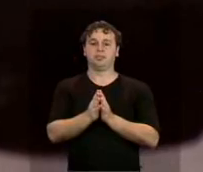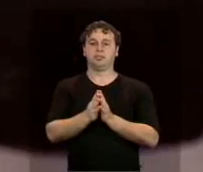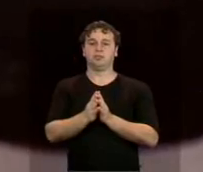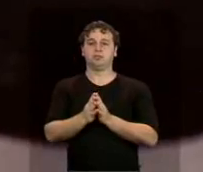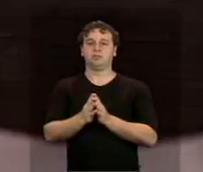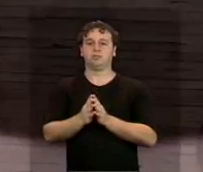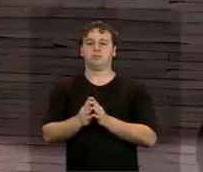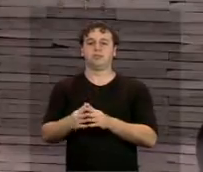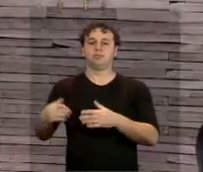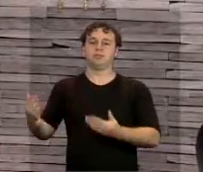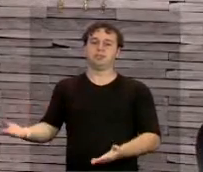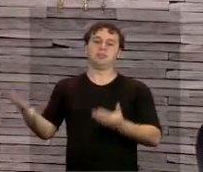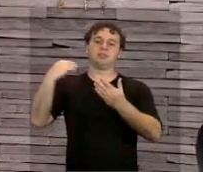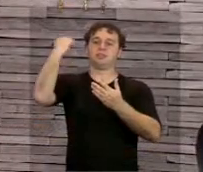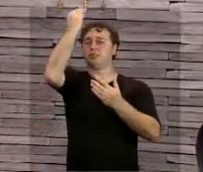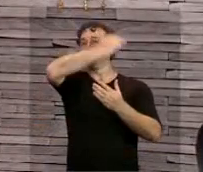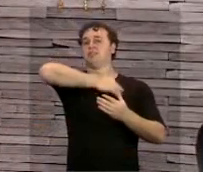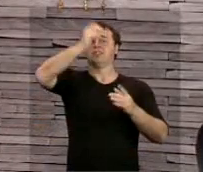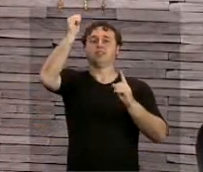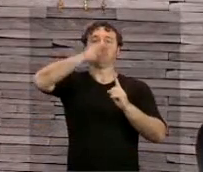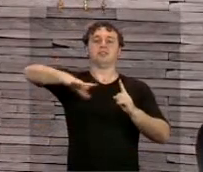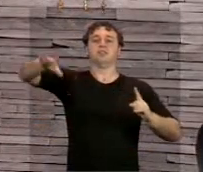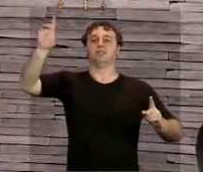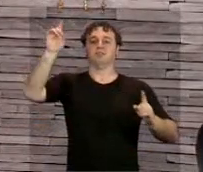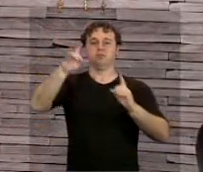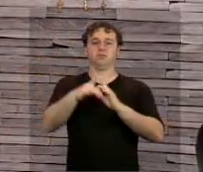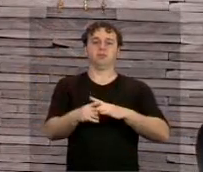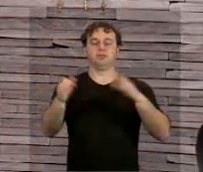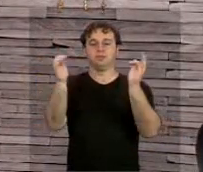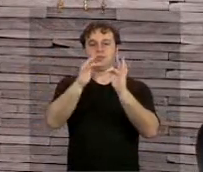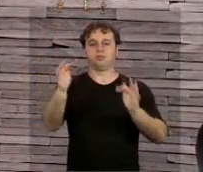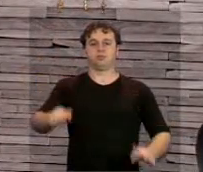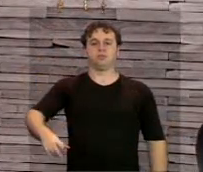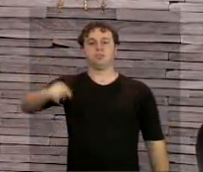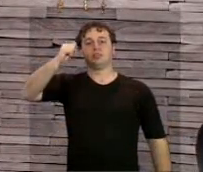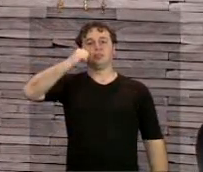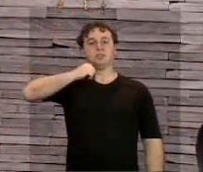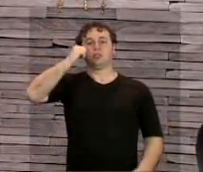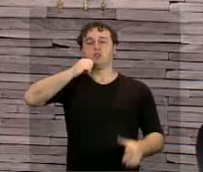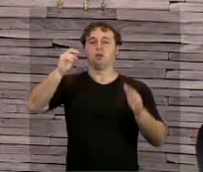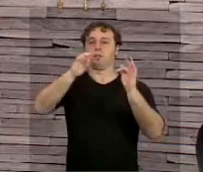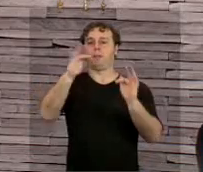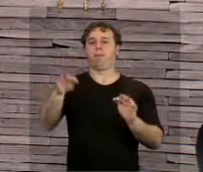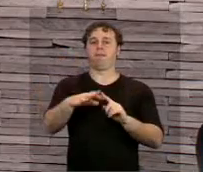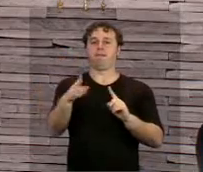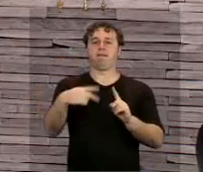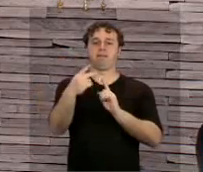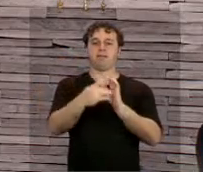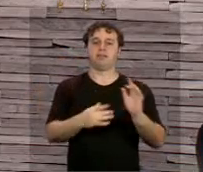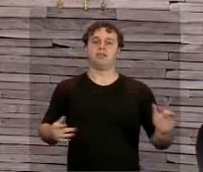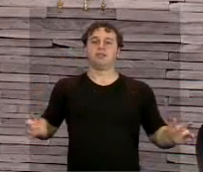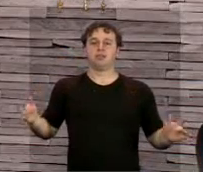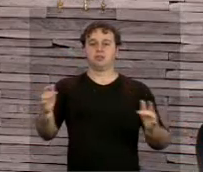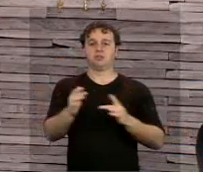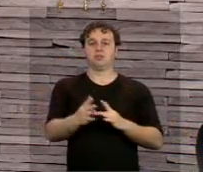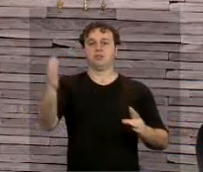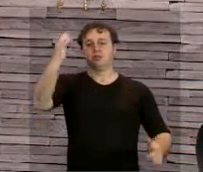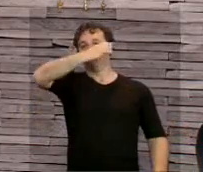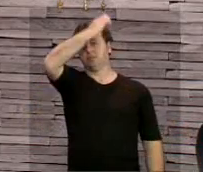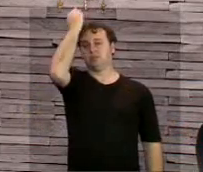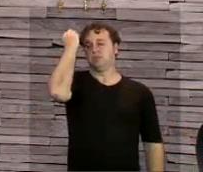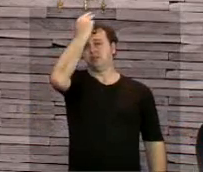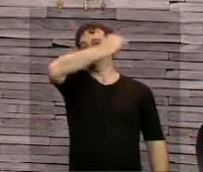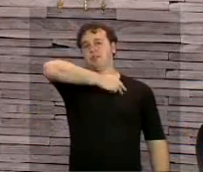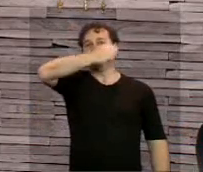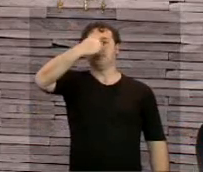morte. Amém. Ave Maria, cheia de graça, o Senhor é convosco. Bendita sois vós entre as mulheres e bendito é o fruto